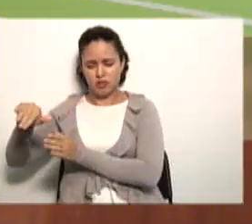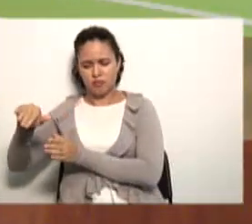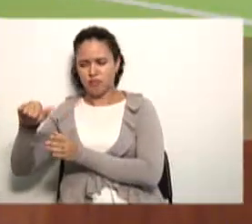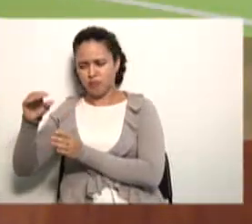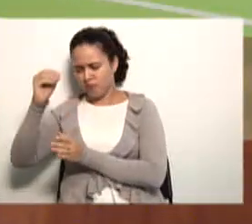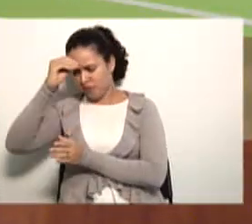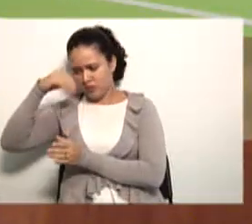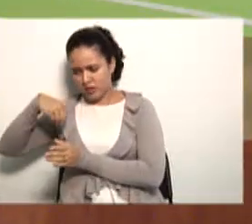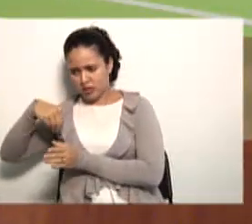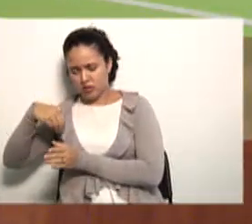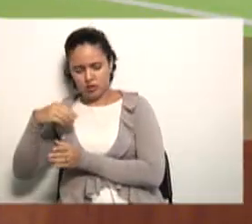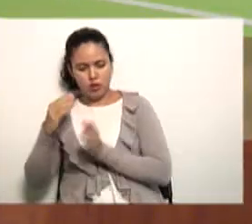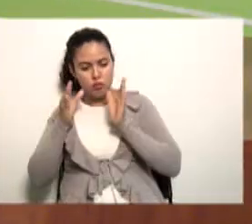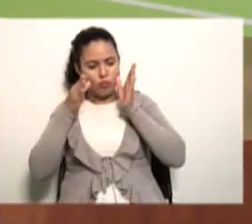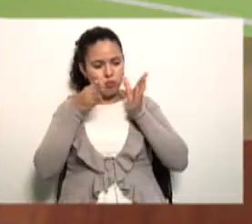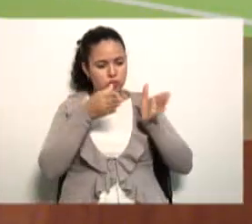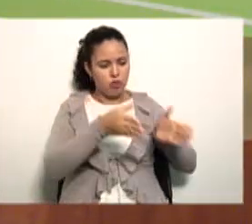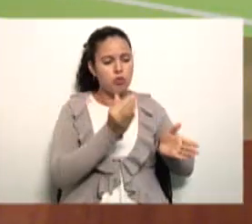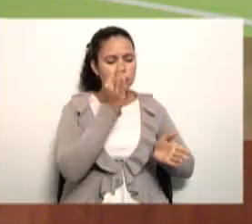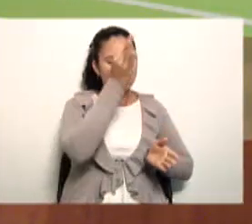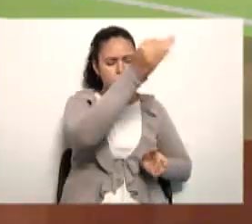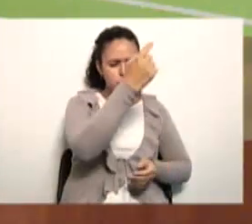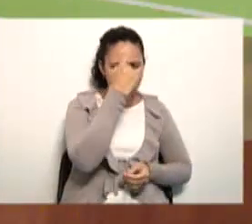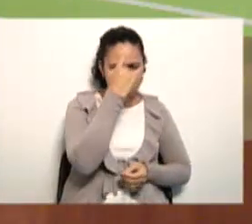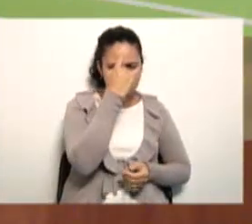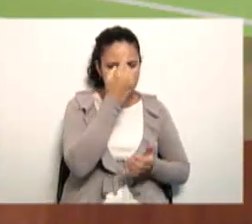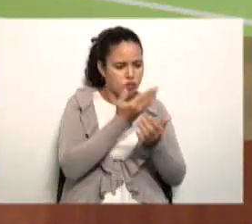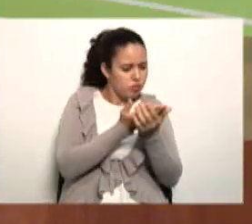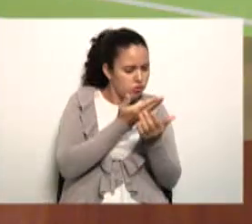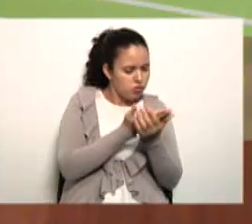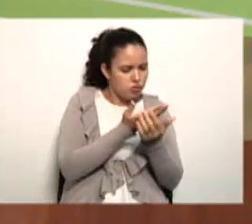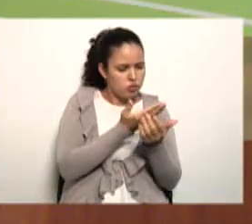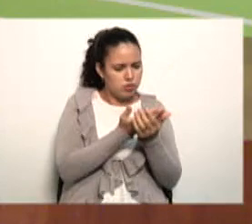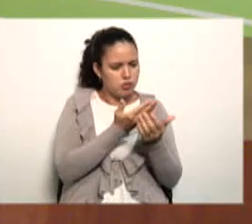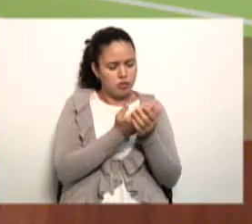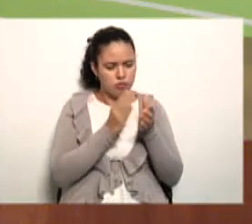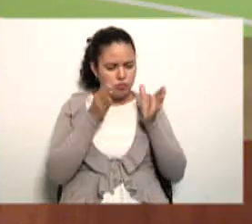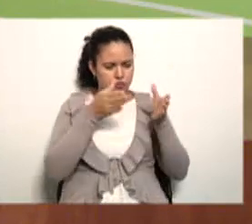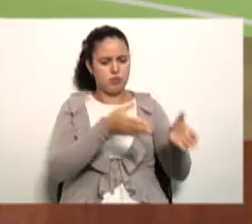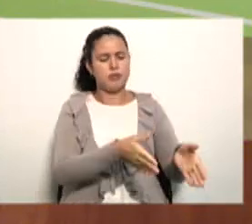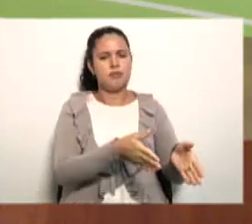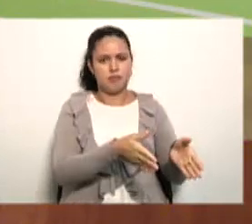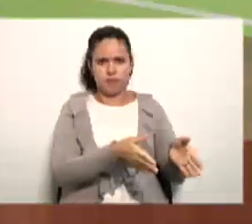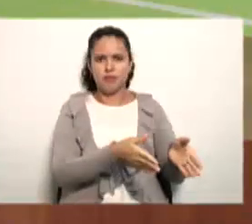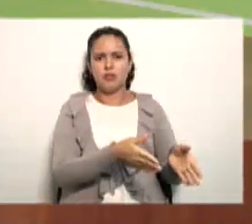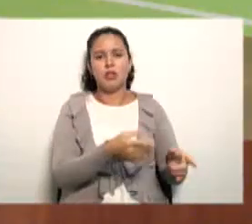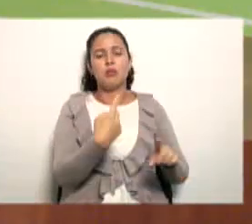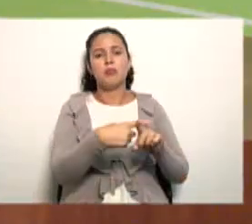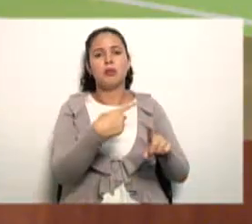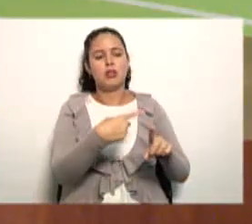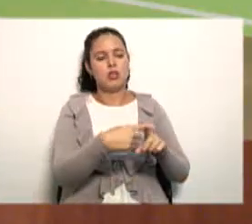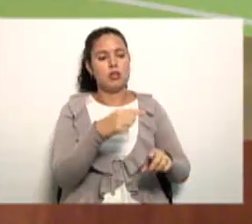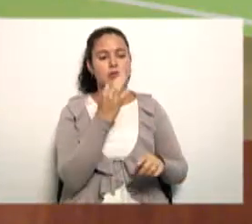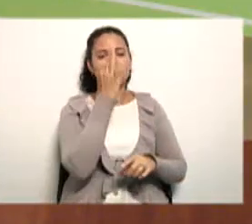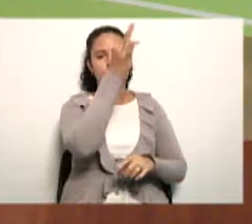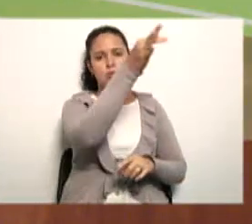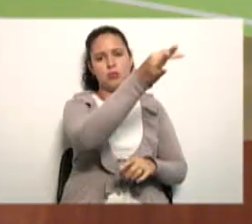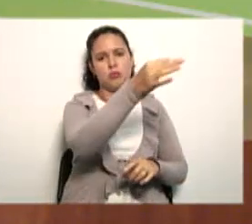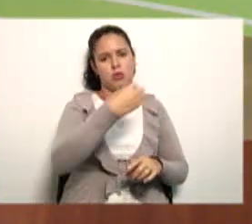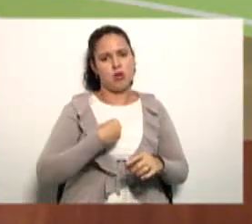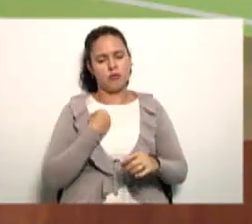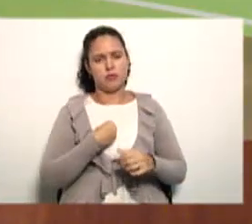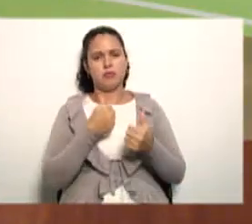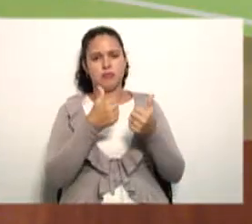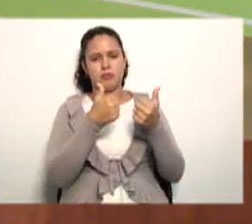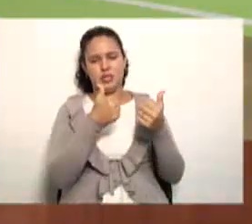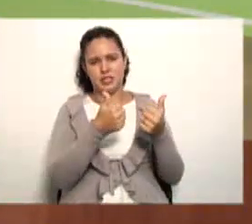futuros. Isso são escolhas que fazemos sempre no ato de deixar de comprar